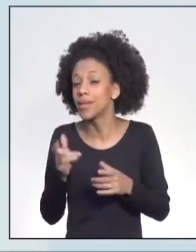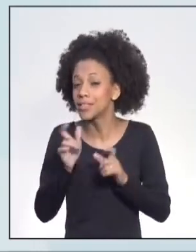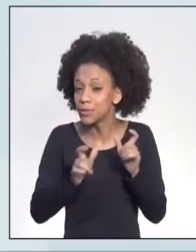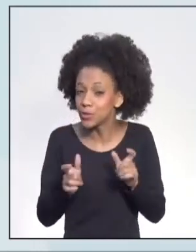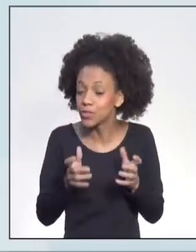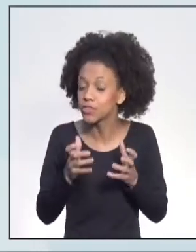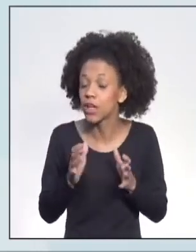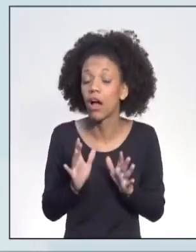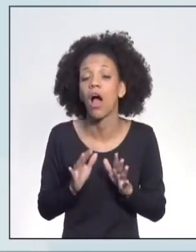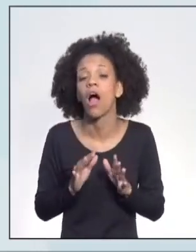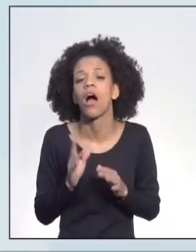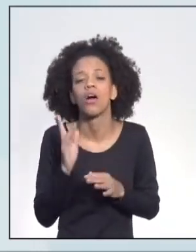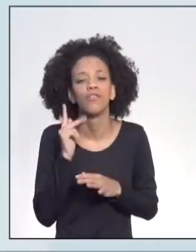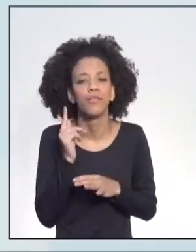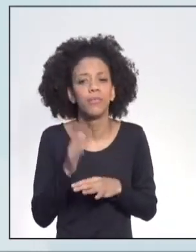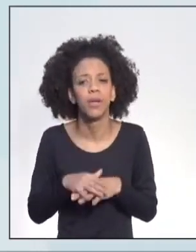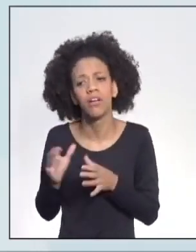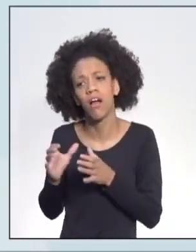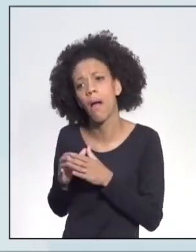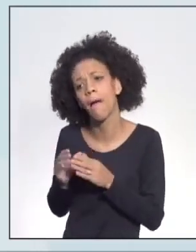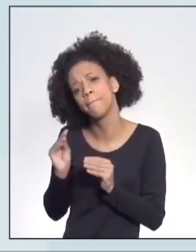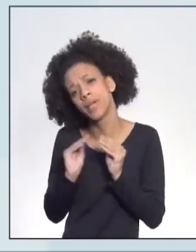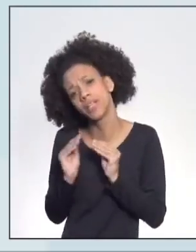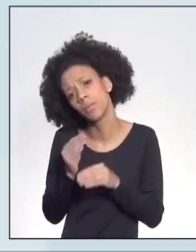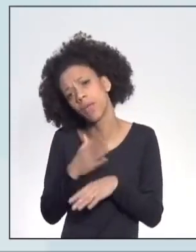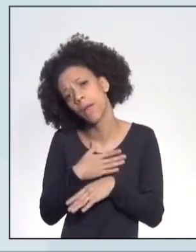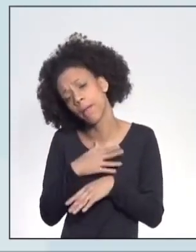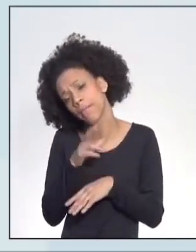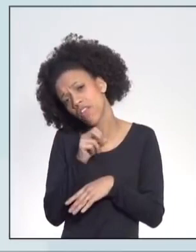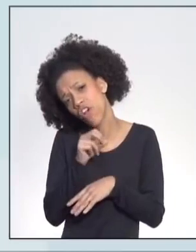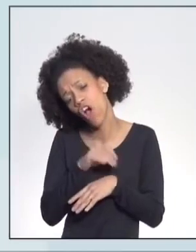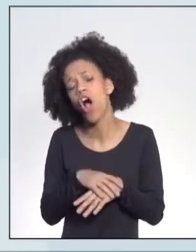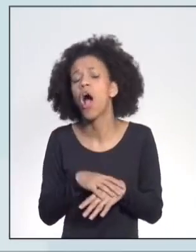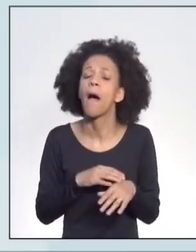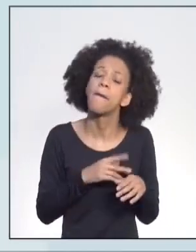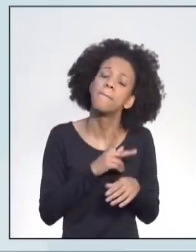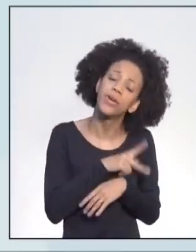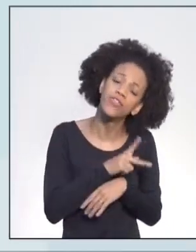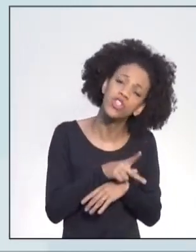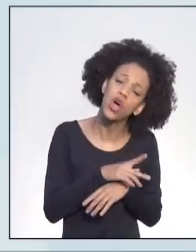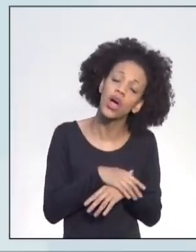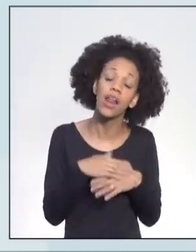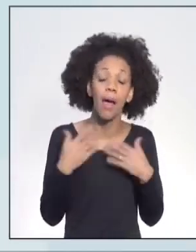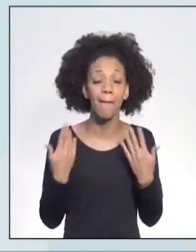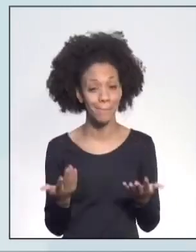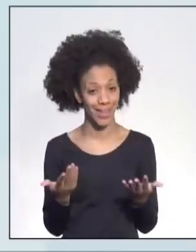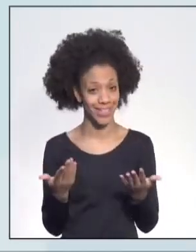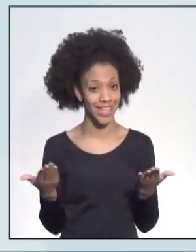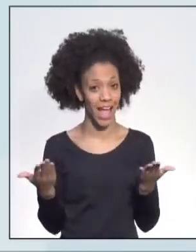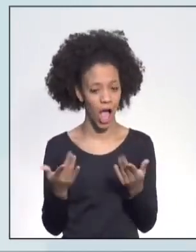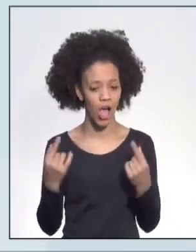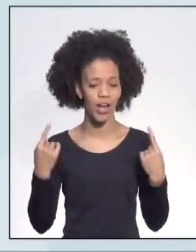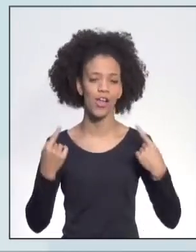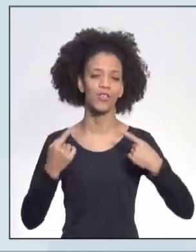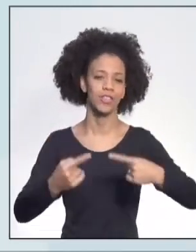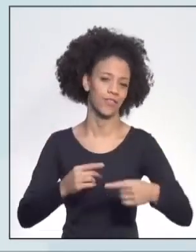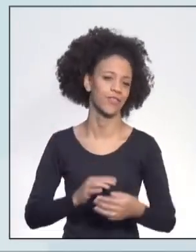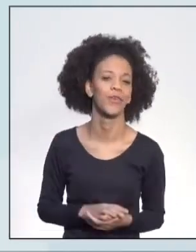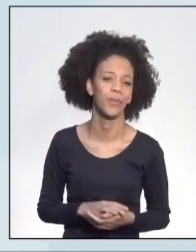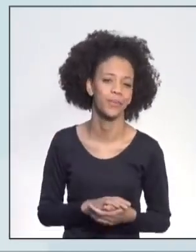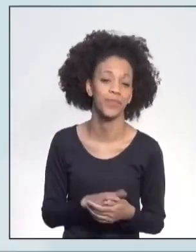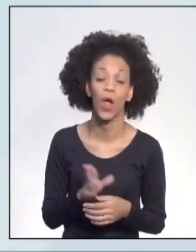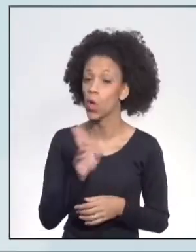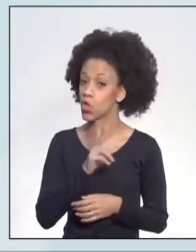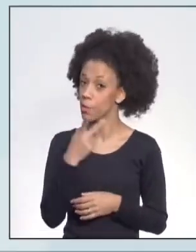geralmente os alunos falam assim na moderação, manda um beijo para minha avó, manda um beijo para minha professora, só que agora é o desafio. Nós vamos falar o nome